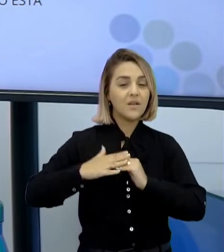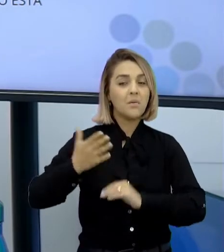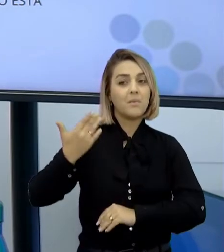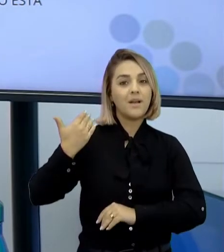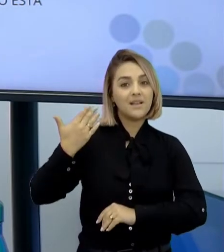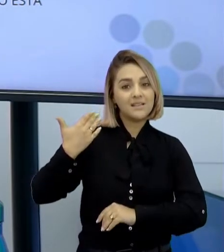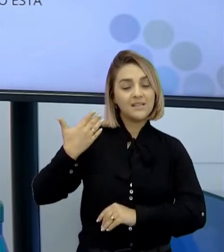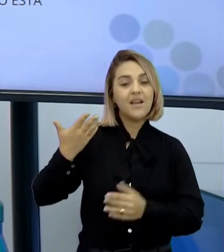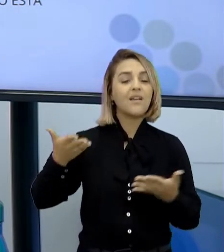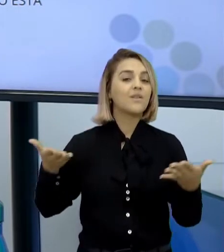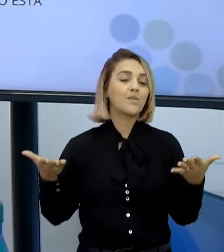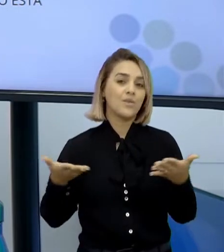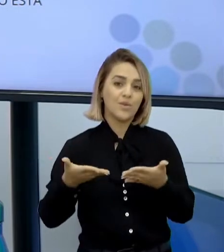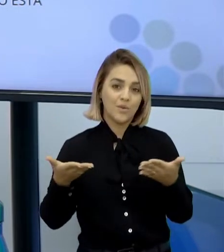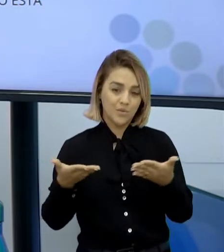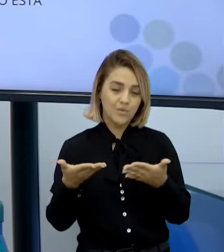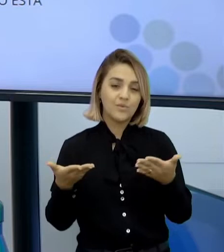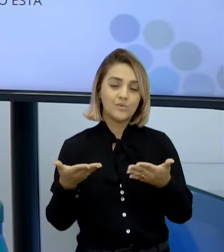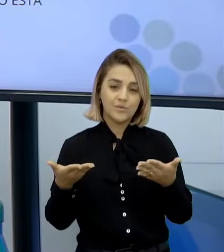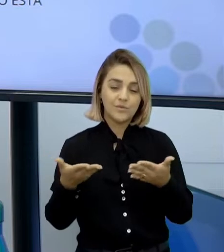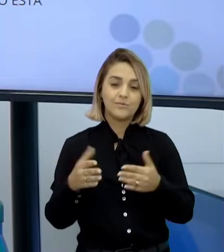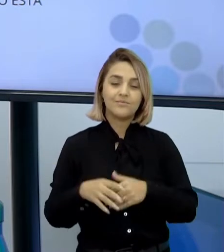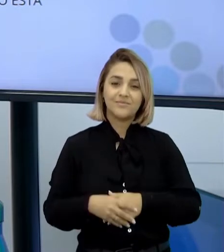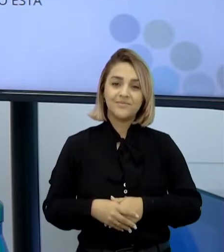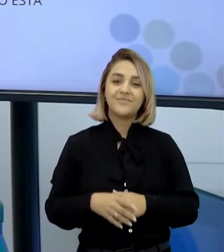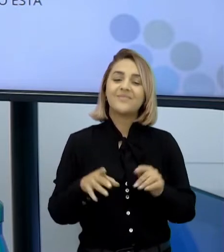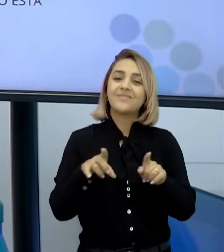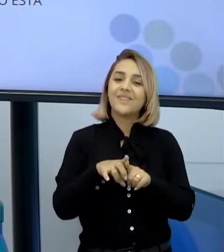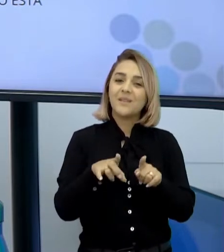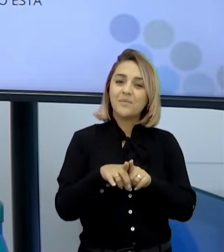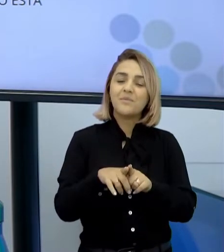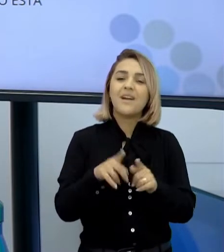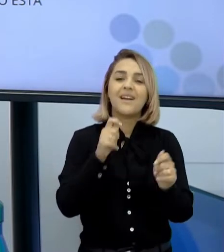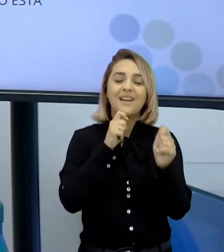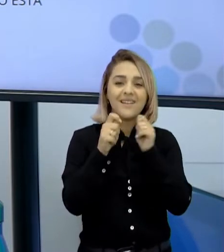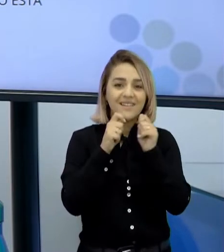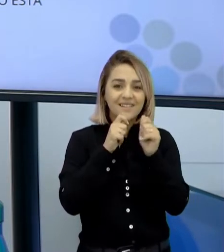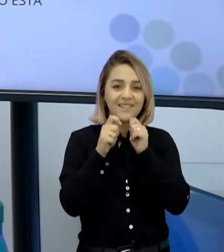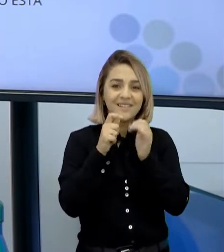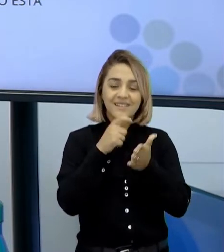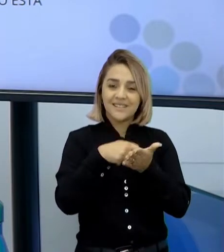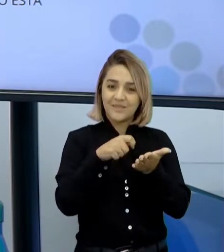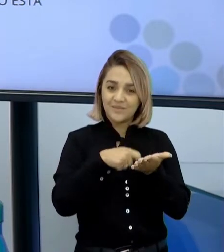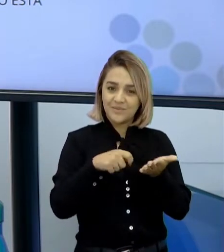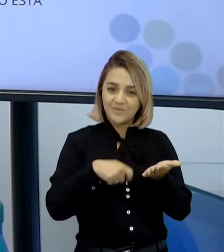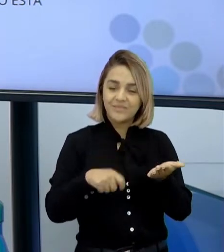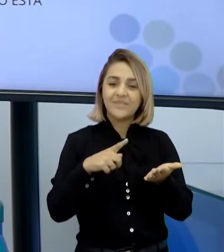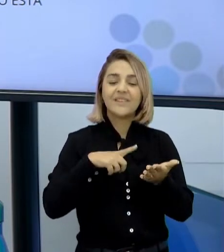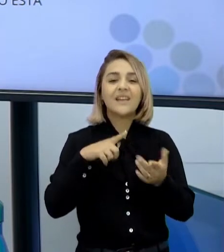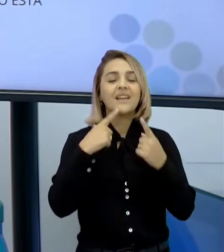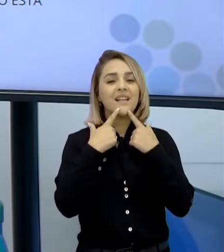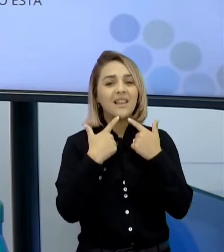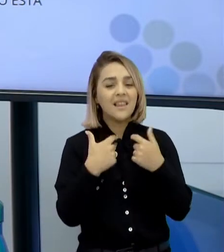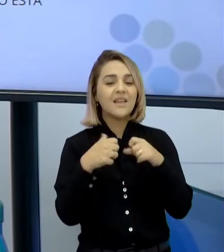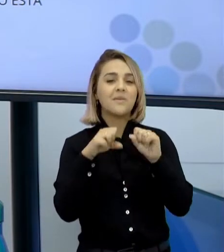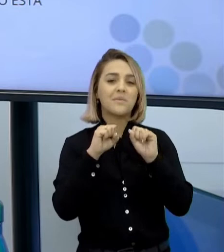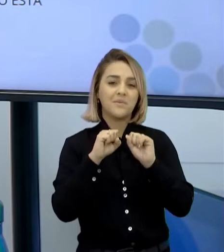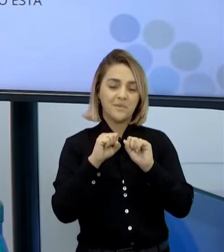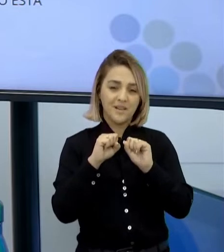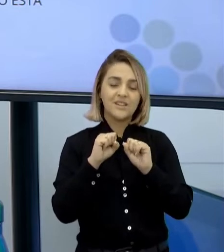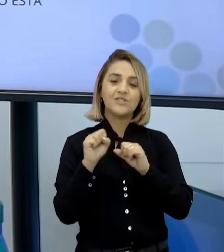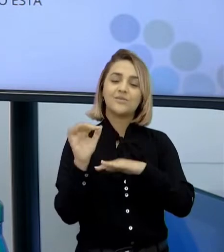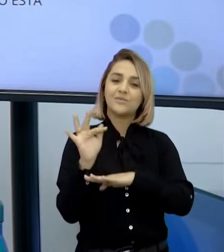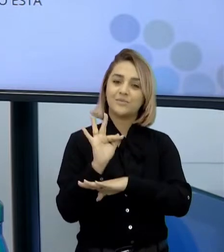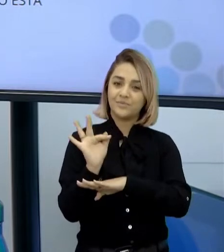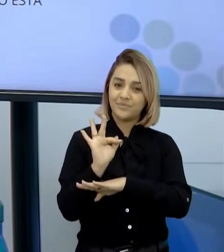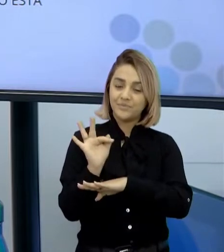passado, como influencia no presente e também a entrevista escrita, que tinha uma linguagem mais